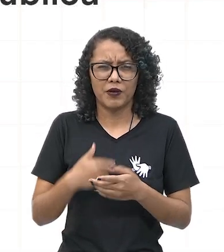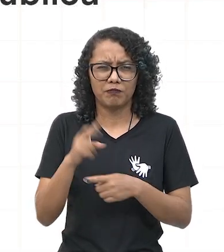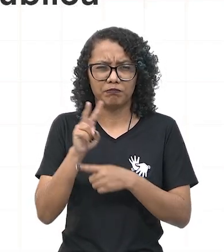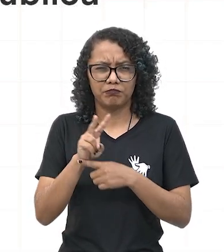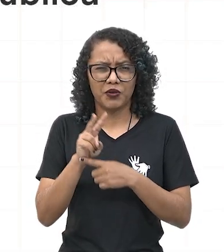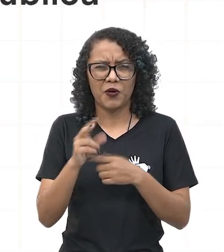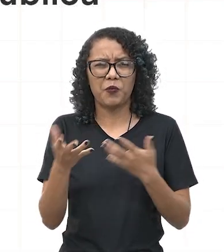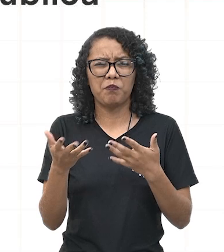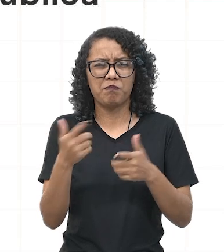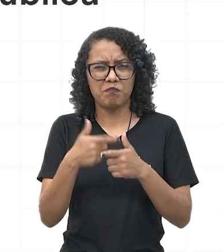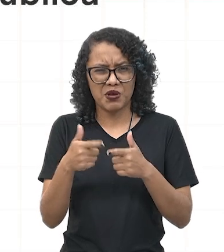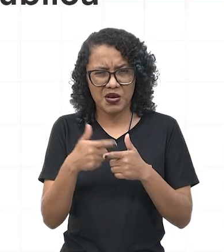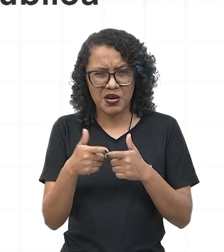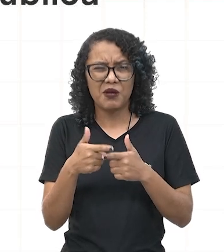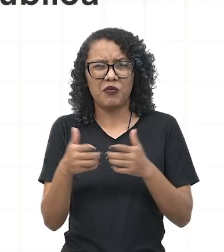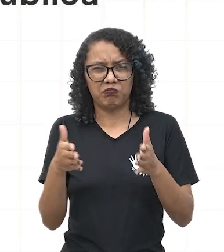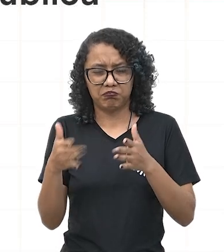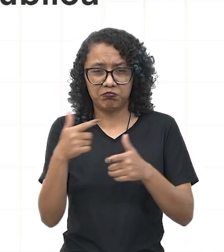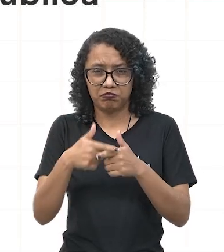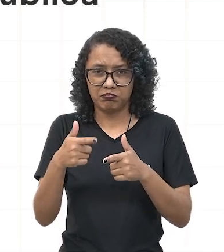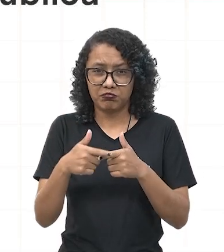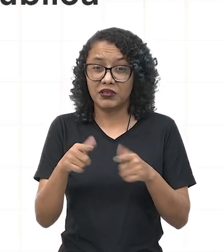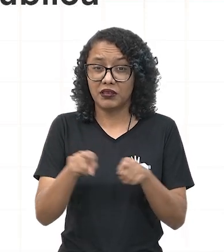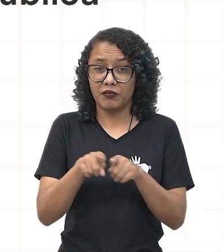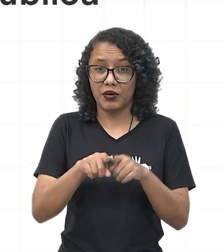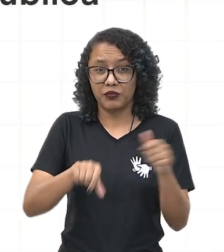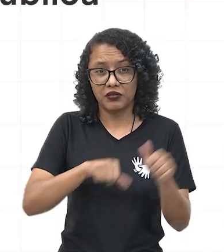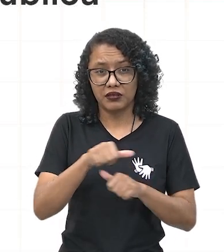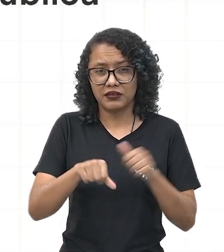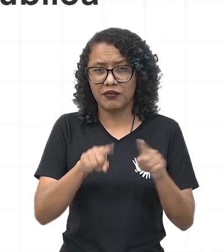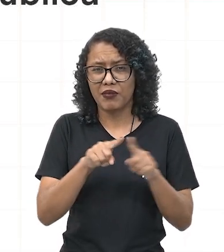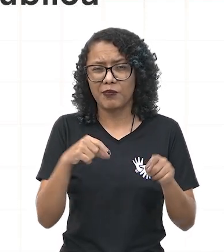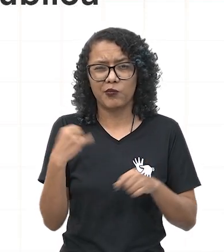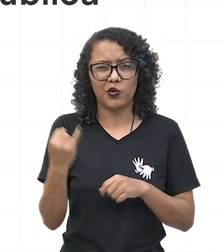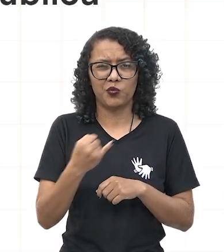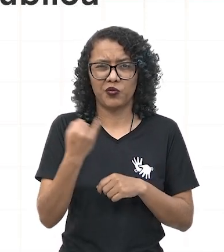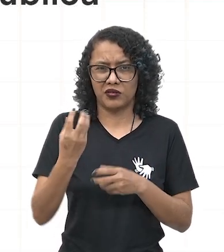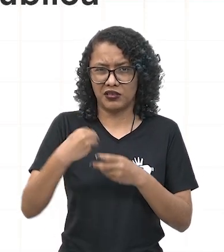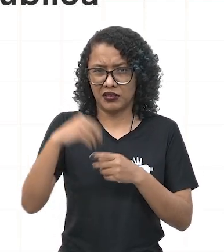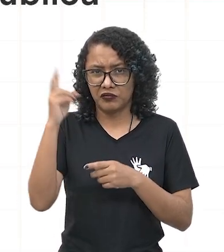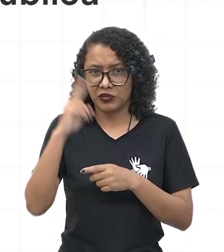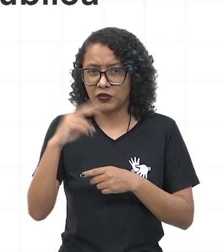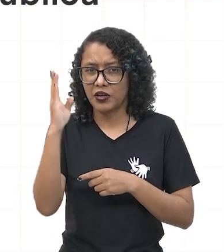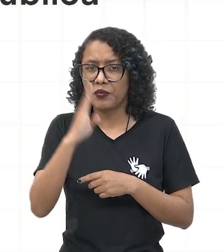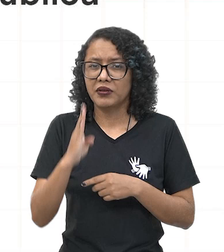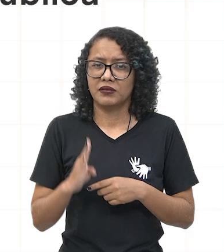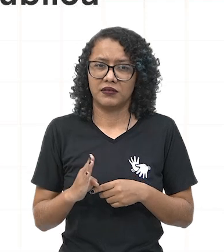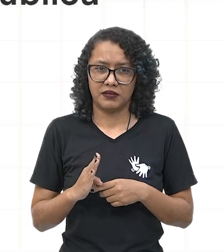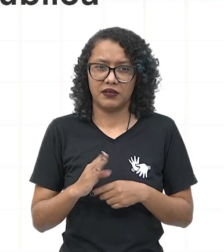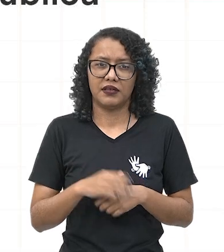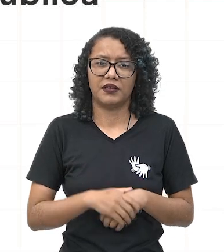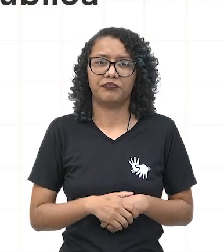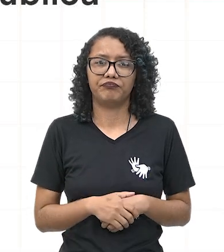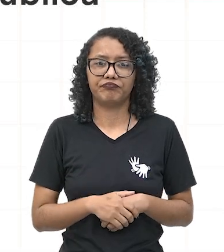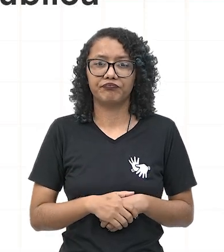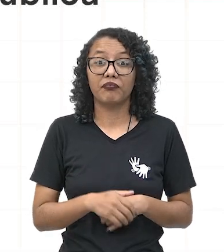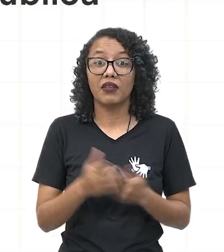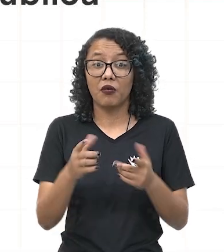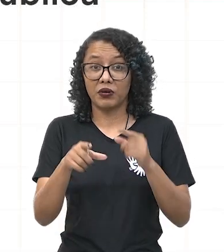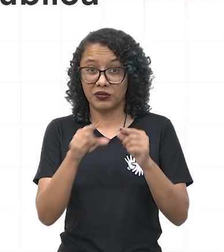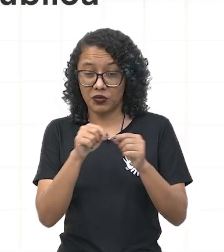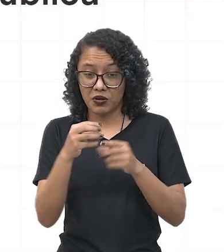de transição, mas também um momento crucial na história brasileira. As medidas tomadas durante